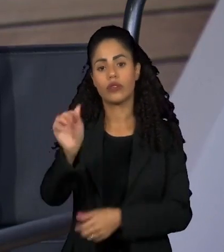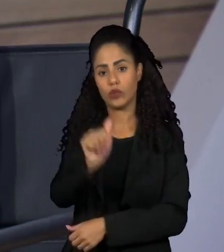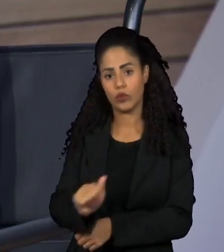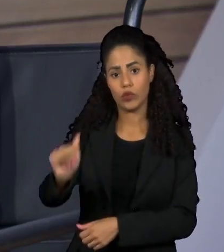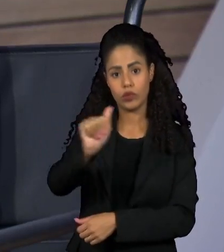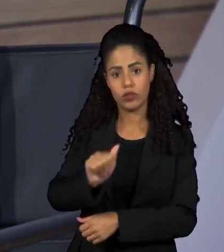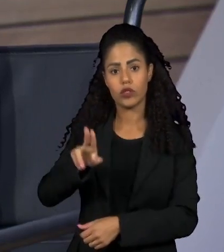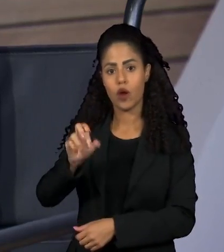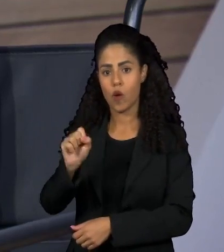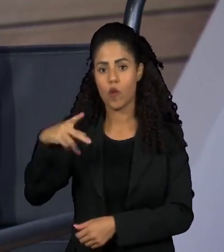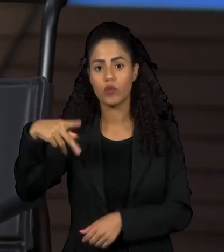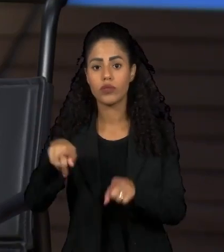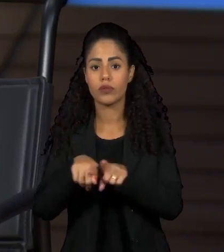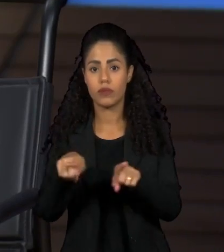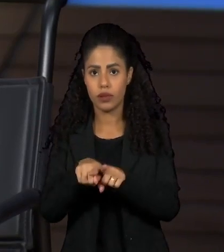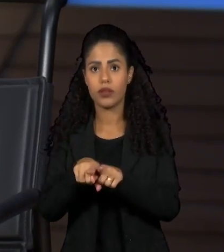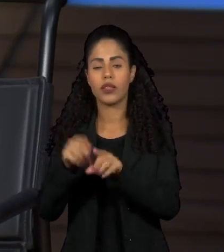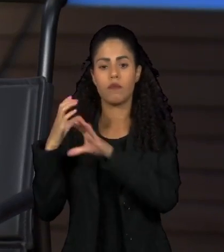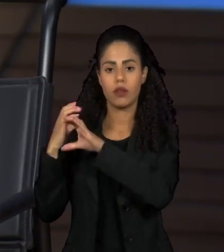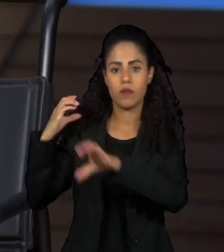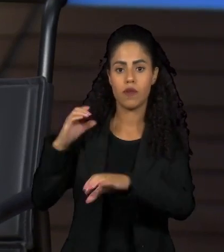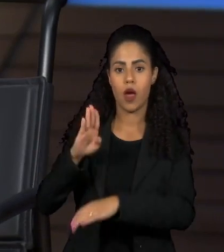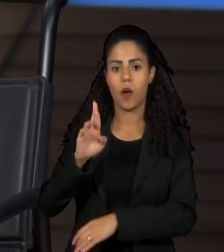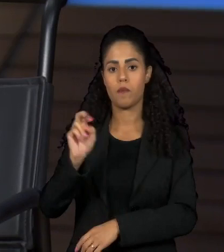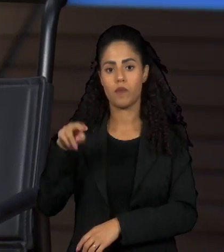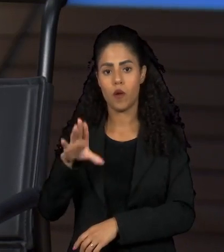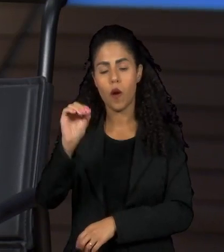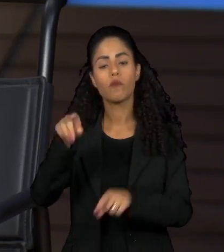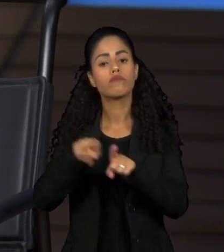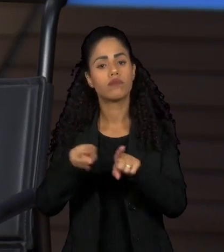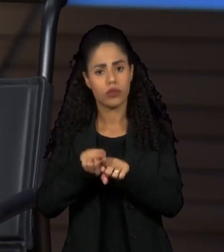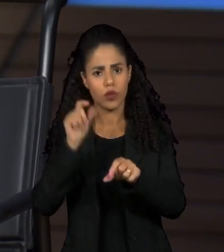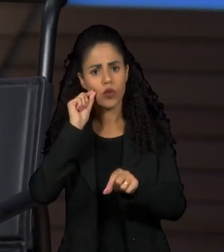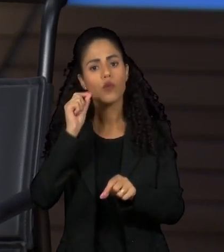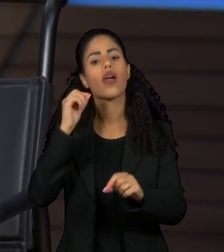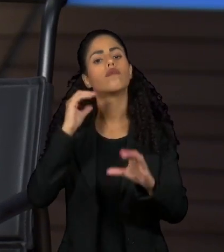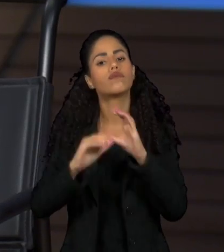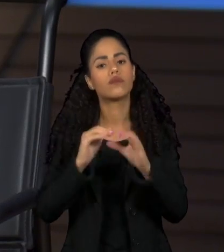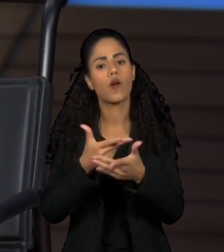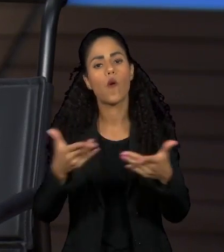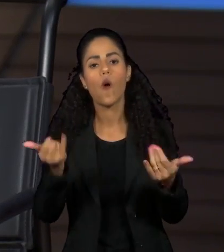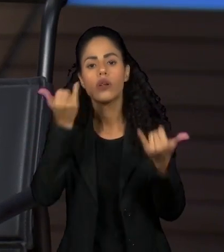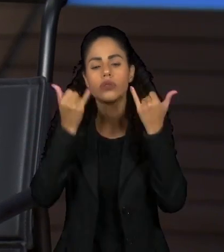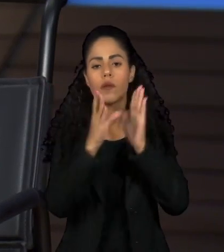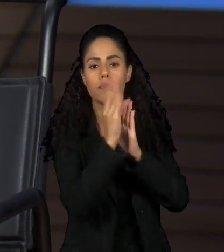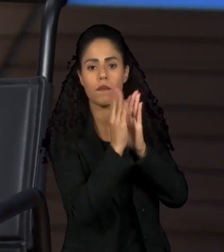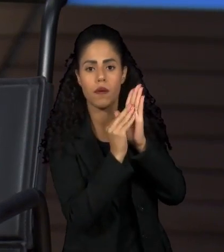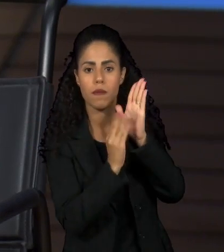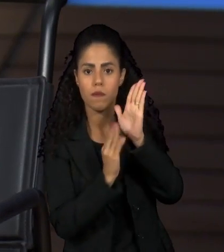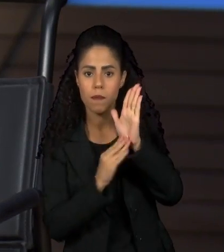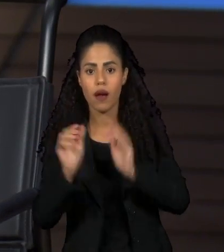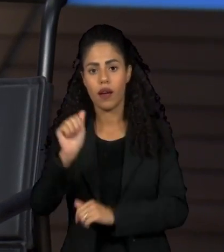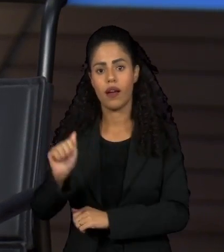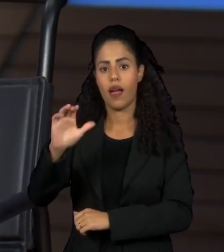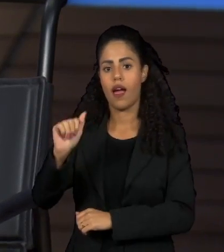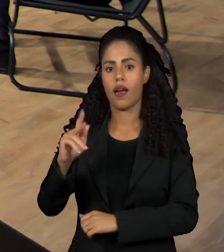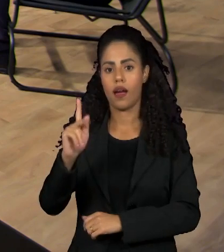Patologia da USP, e o engenheiro ambiental Bruno Yamanaka, especialista de conteúdos e metodologias do Instituto Acatu.